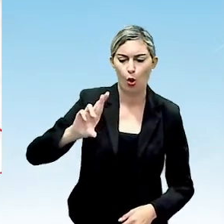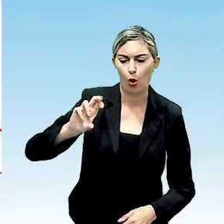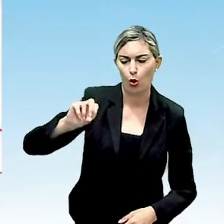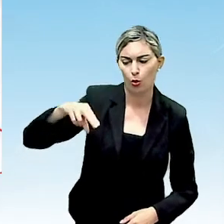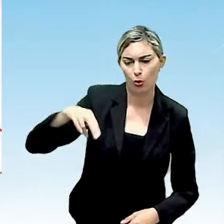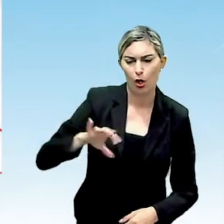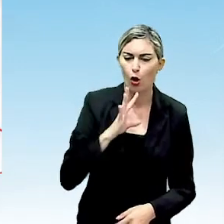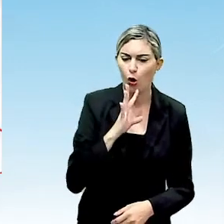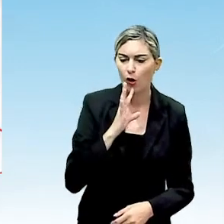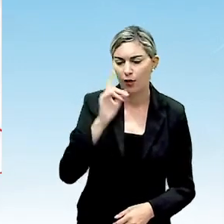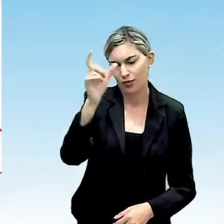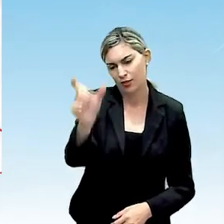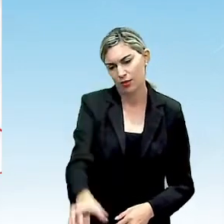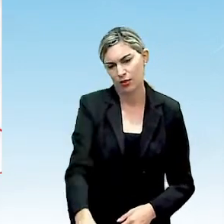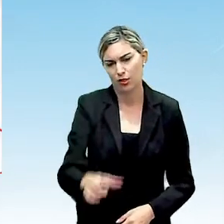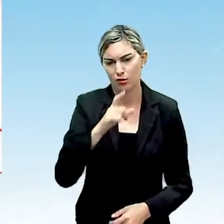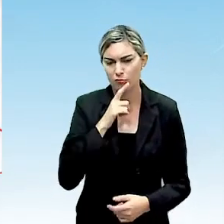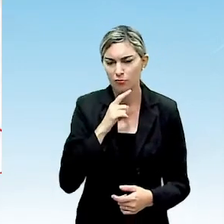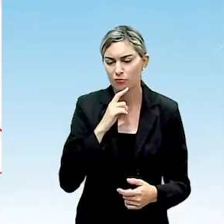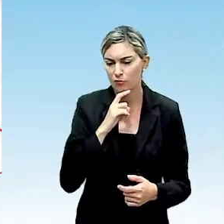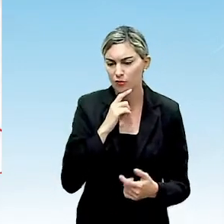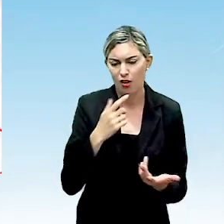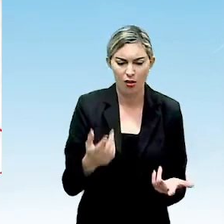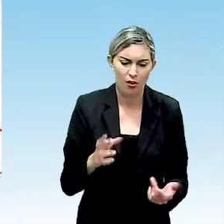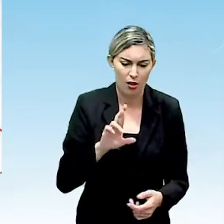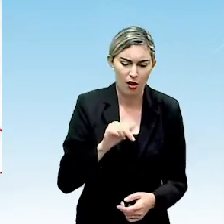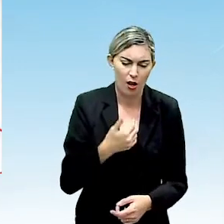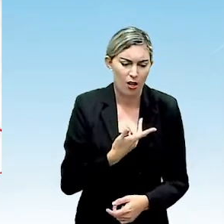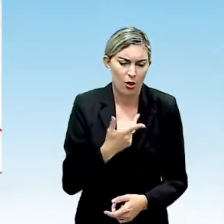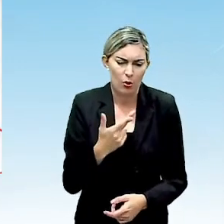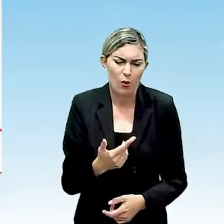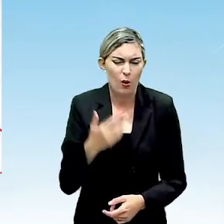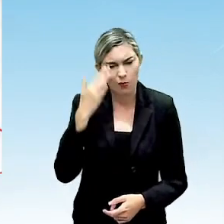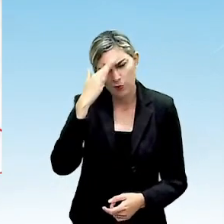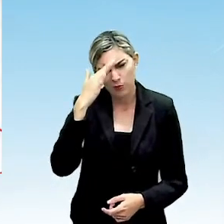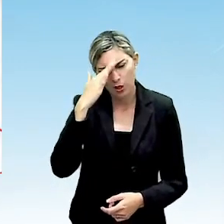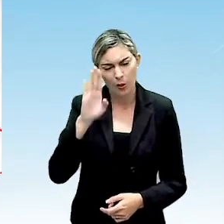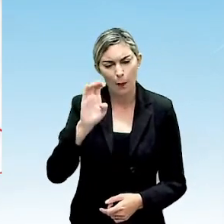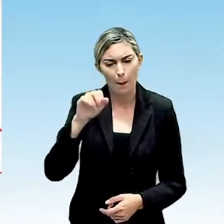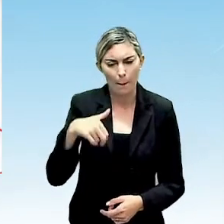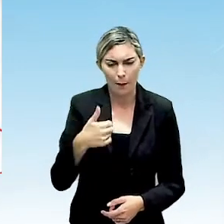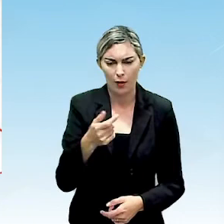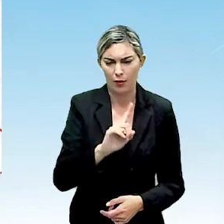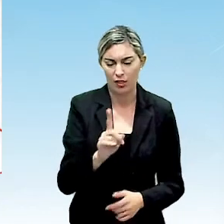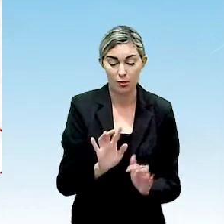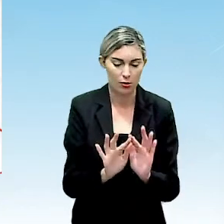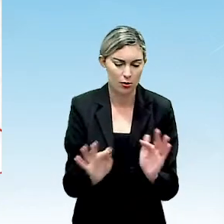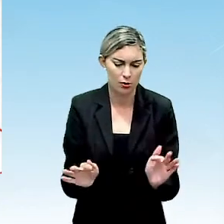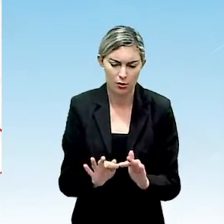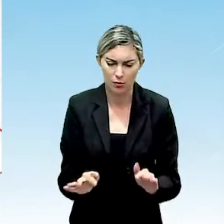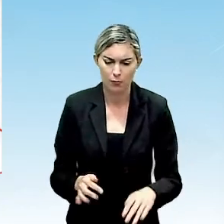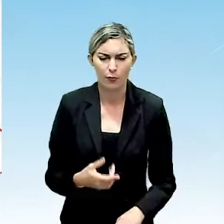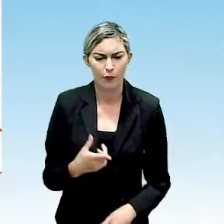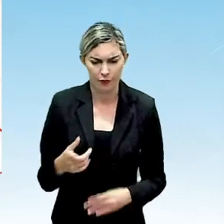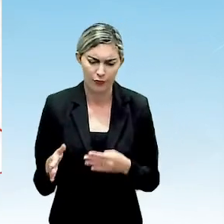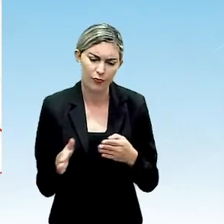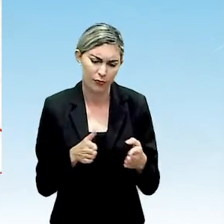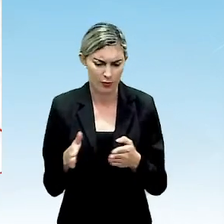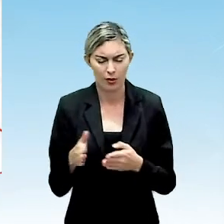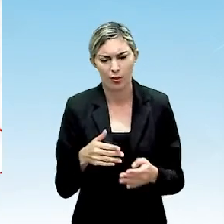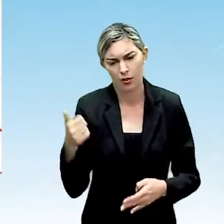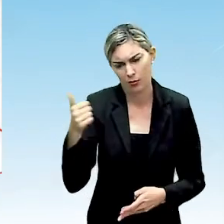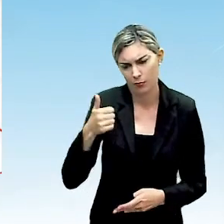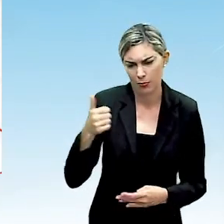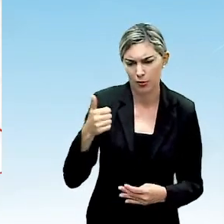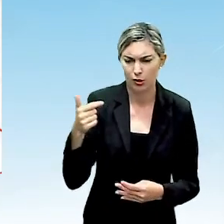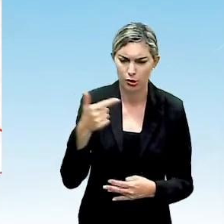de consideração. Em outras palavras, Renato, eu nunca entendi muito bem isso. É muito simples. Durante a transição do primeiro para o